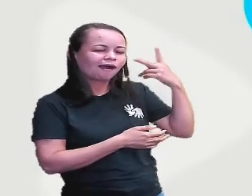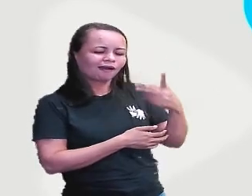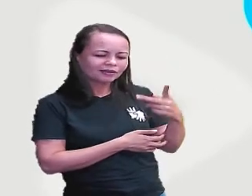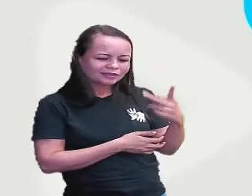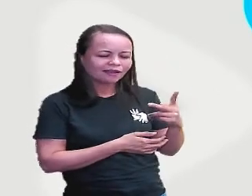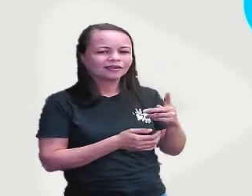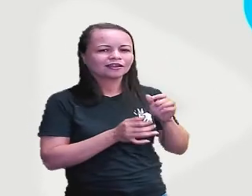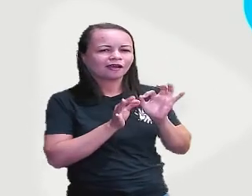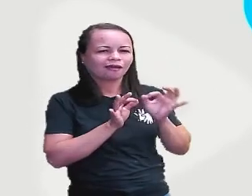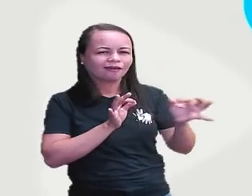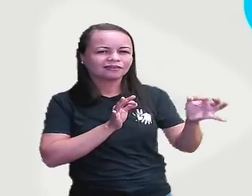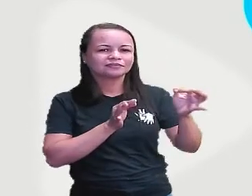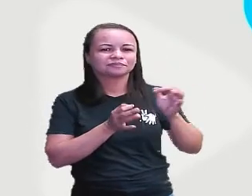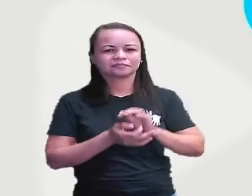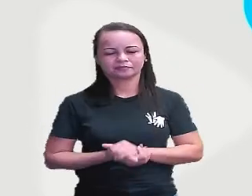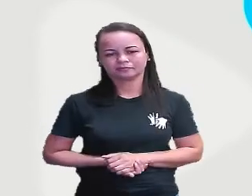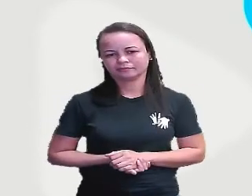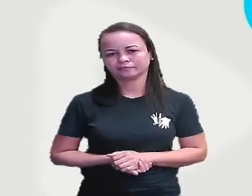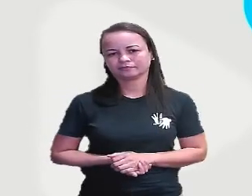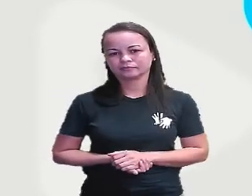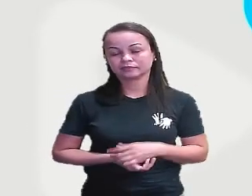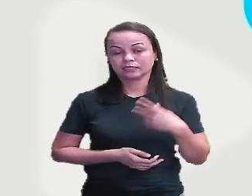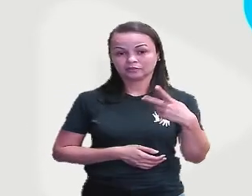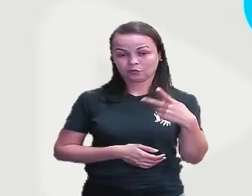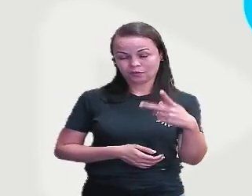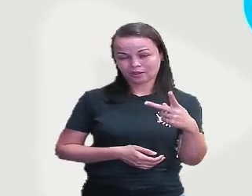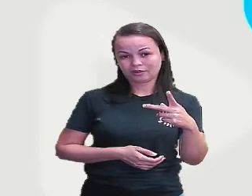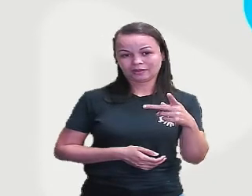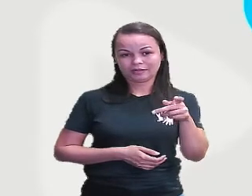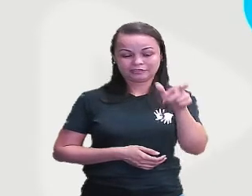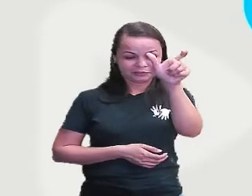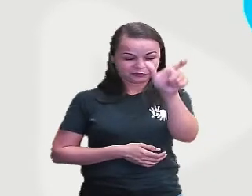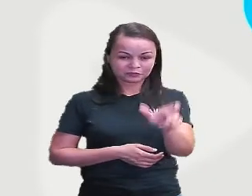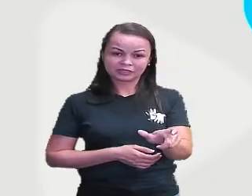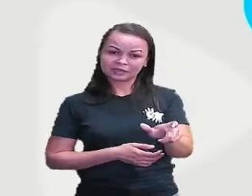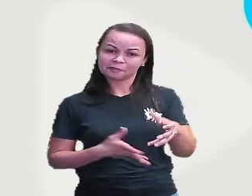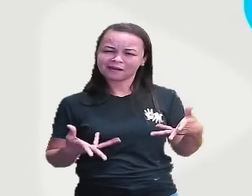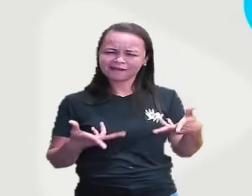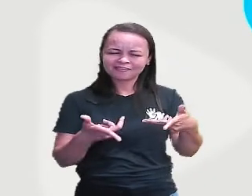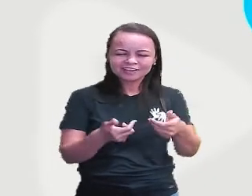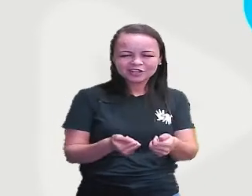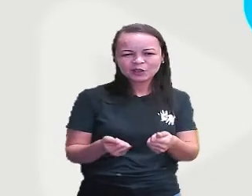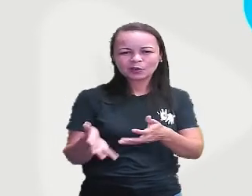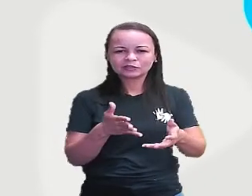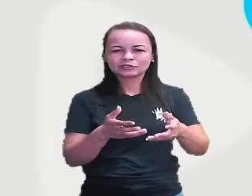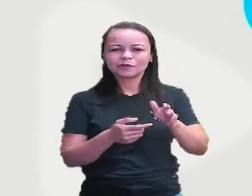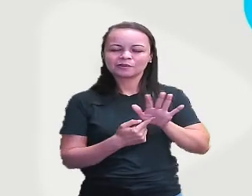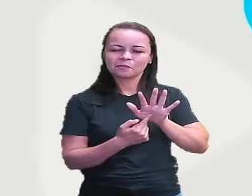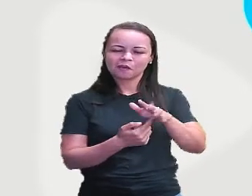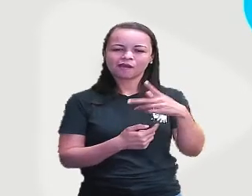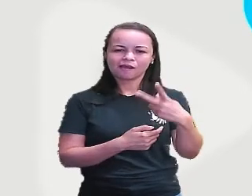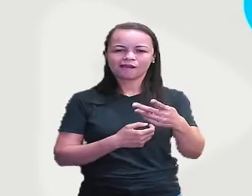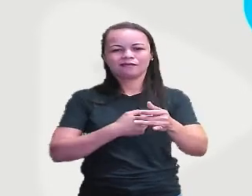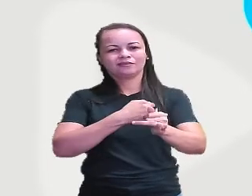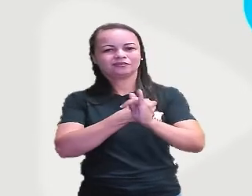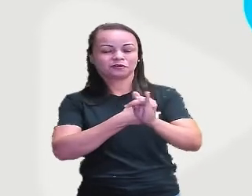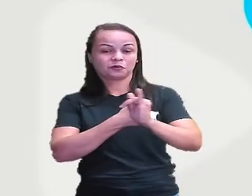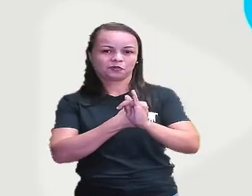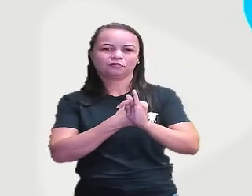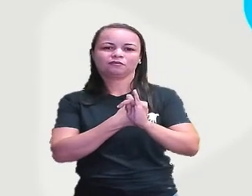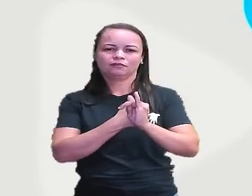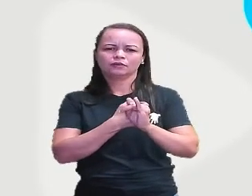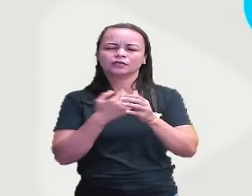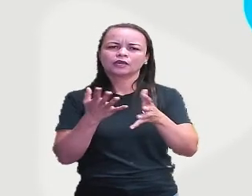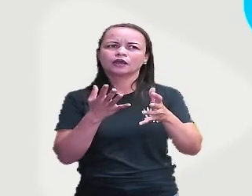Então, assim, a gente percebe, né? Esse cronista, ele é muito maravilhoso e ele traz aí essa crônica. Então, você percebe que essa